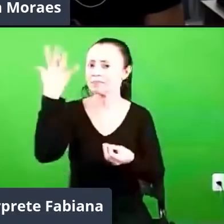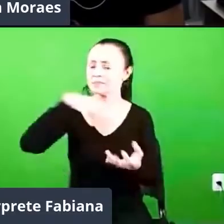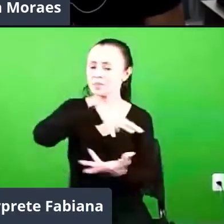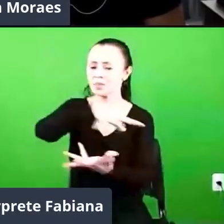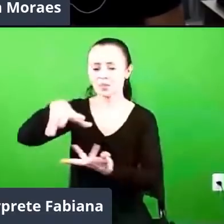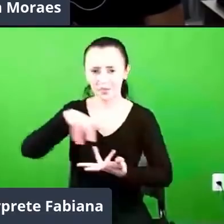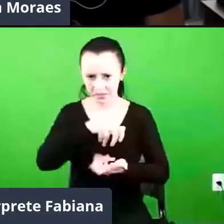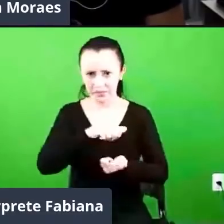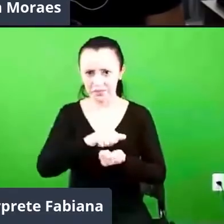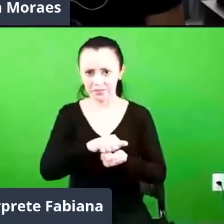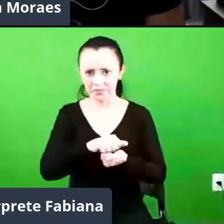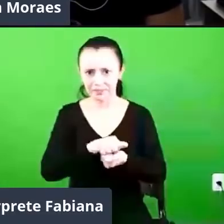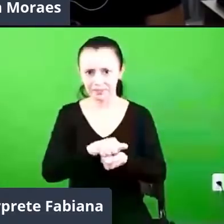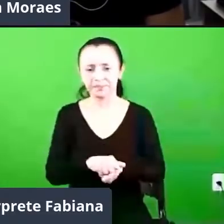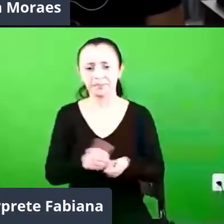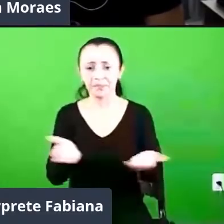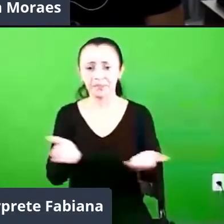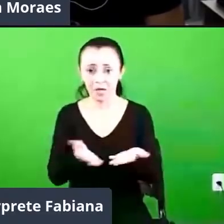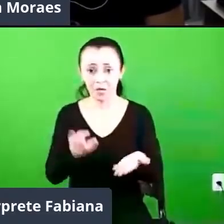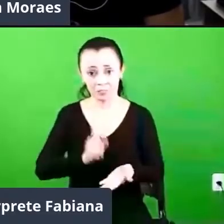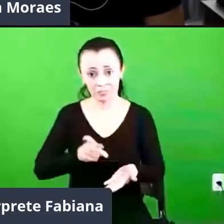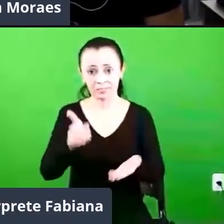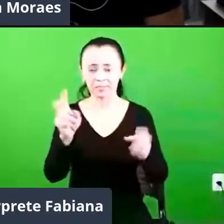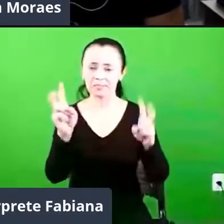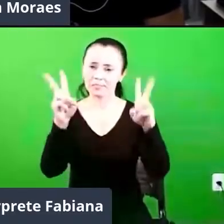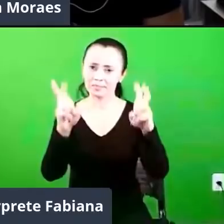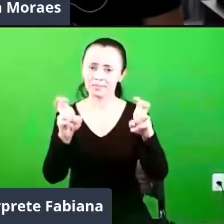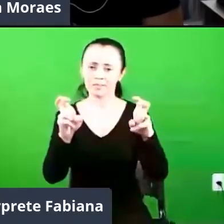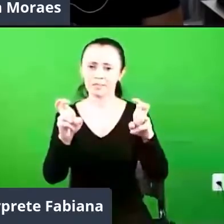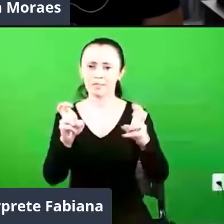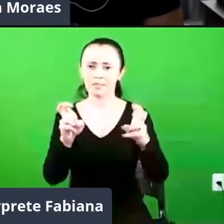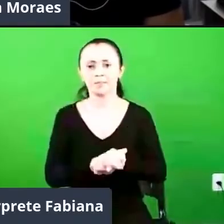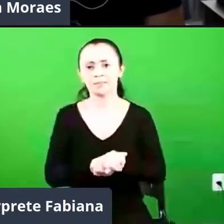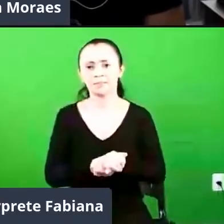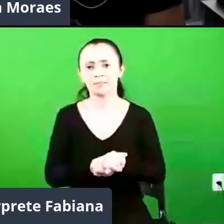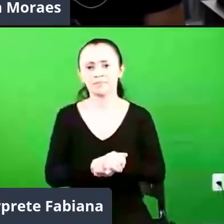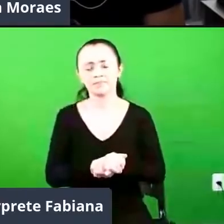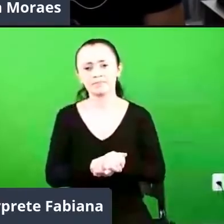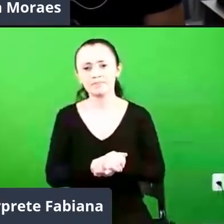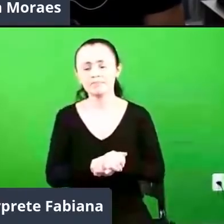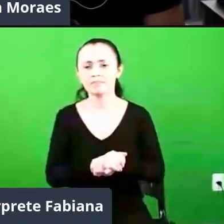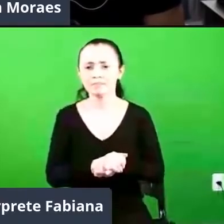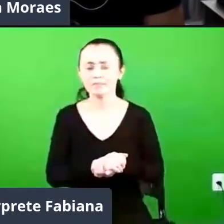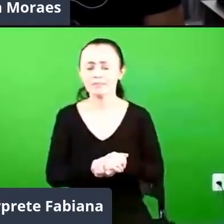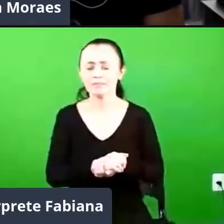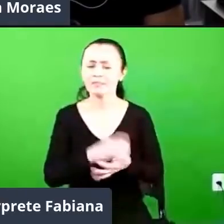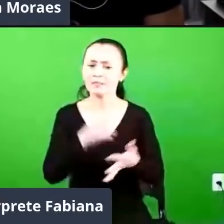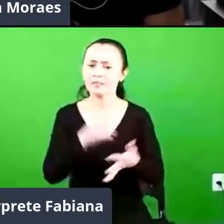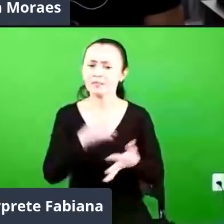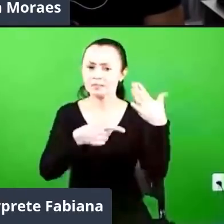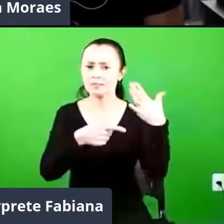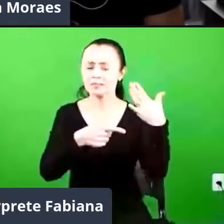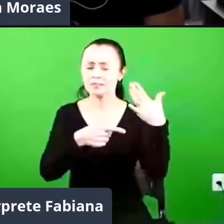E para continuar a nossa temática, eu trouxe aqui algumas questões, e a primeira